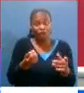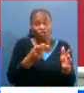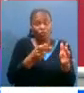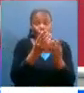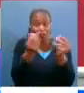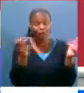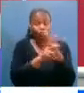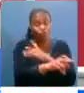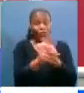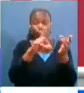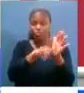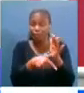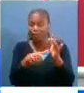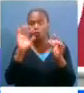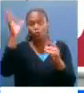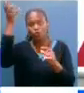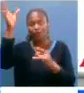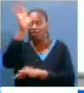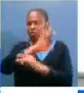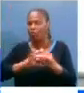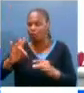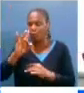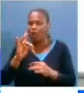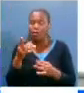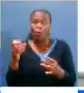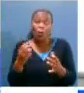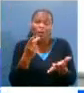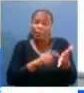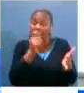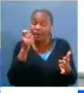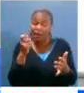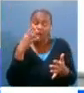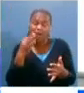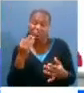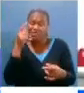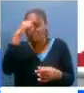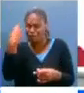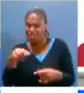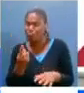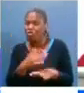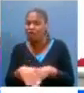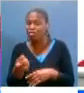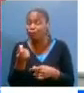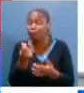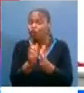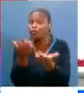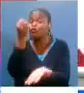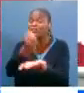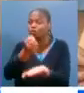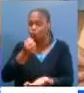o resultado desses projetos culturais à Europa ou aos Estados Unidos ainda é difícil por causa dos vistos.